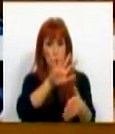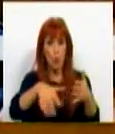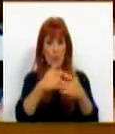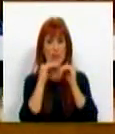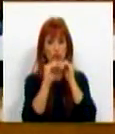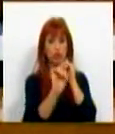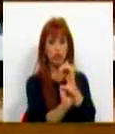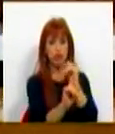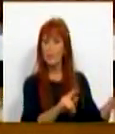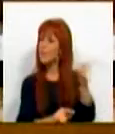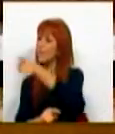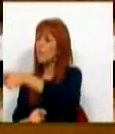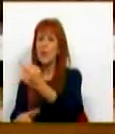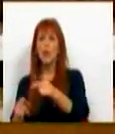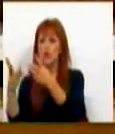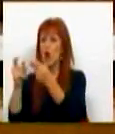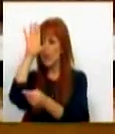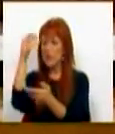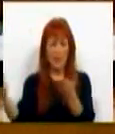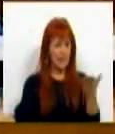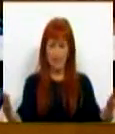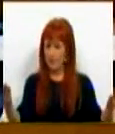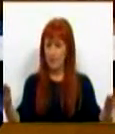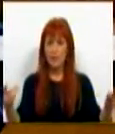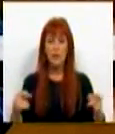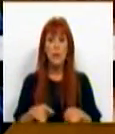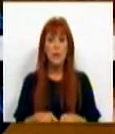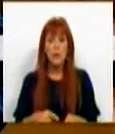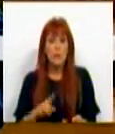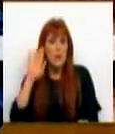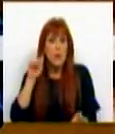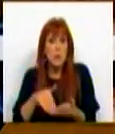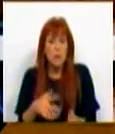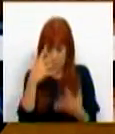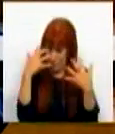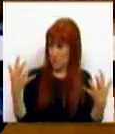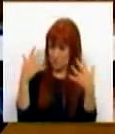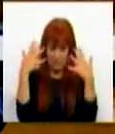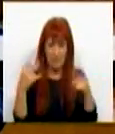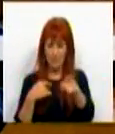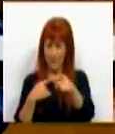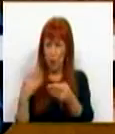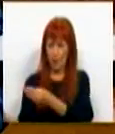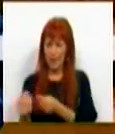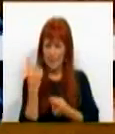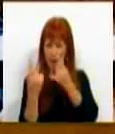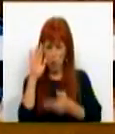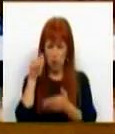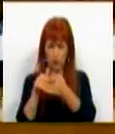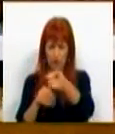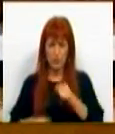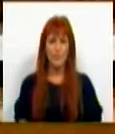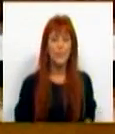de estabilidade com aquilo que está no Orçamento de Estado. E chegamos a resultados surpreendentes, e eu vou trazer aqui alguns